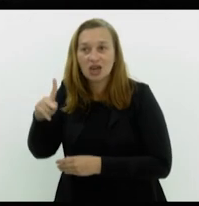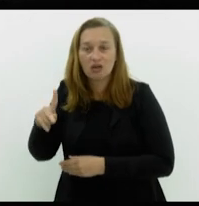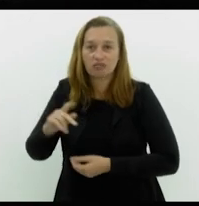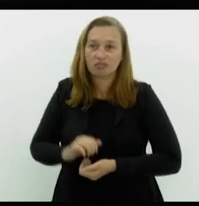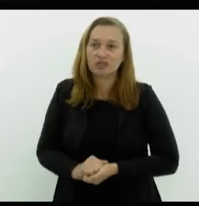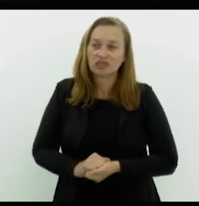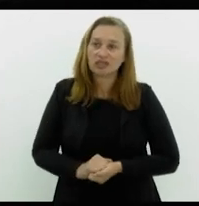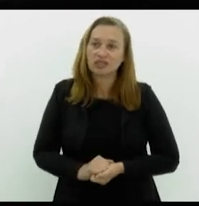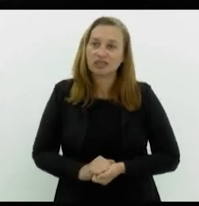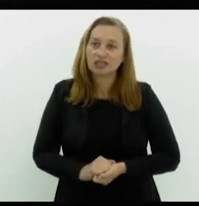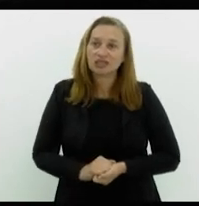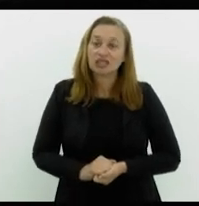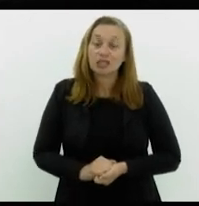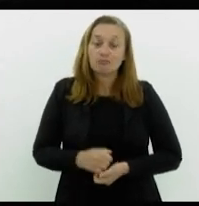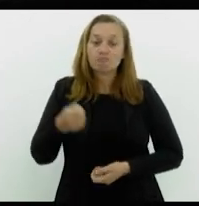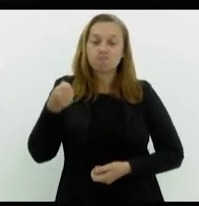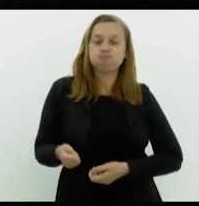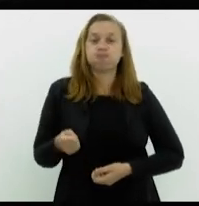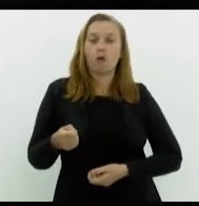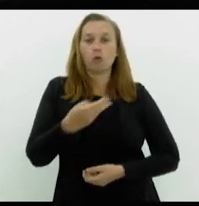imputaram a esse governo